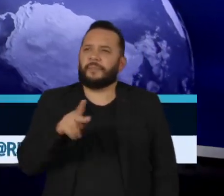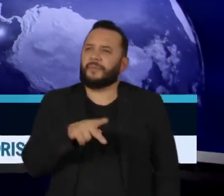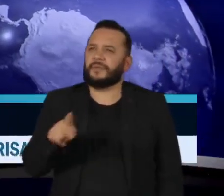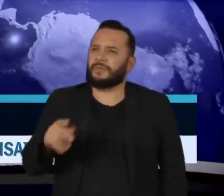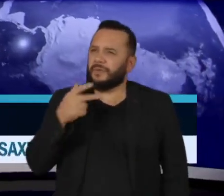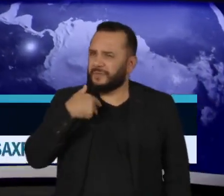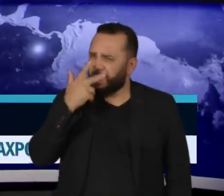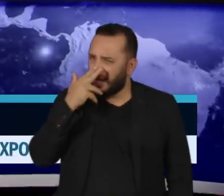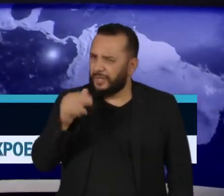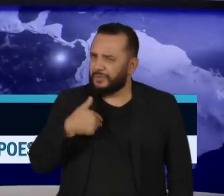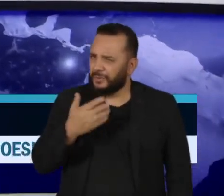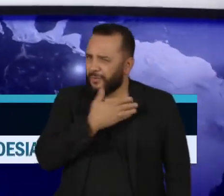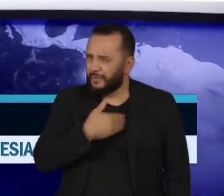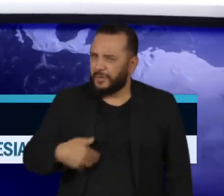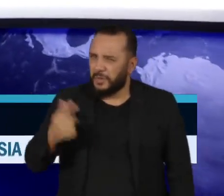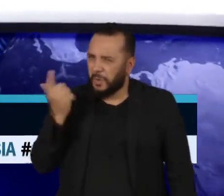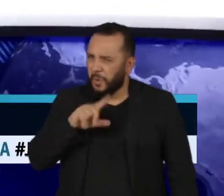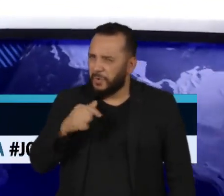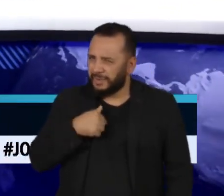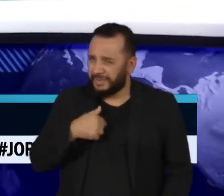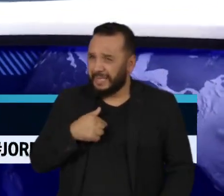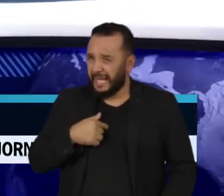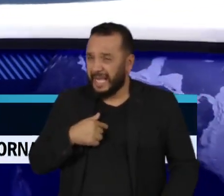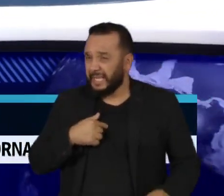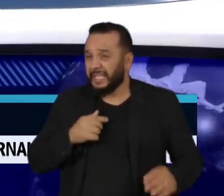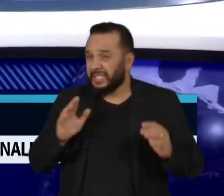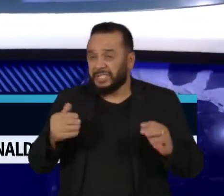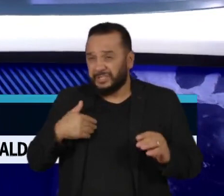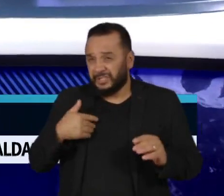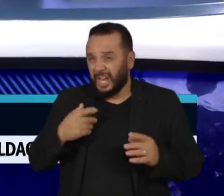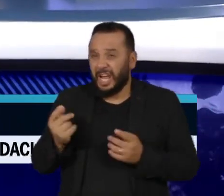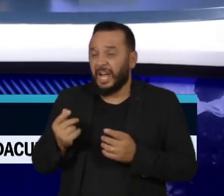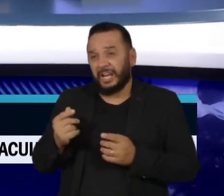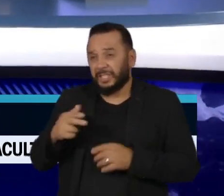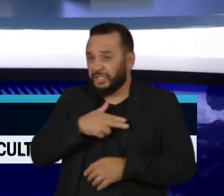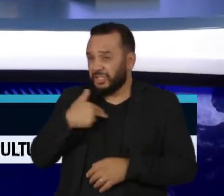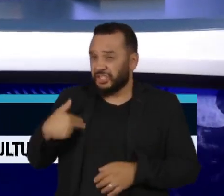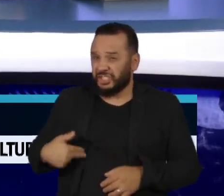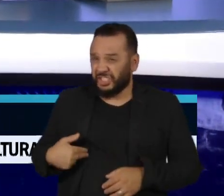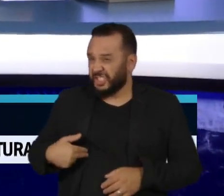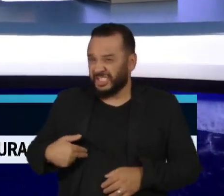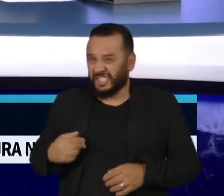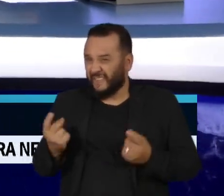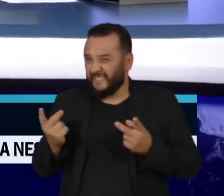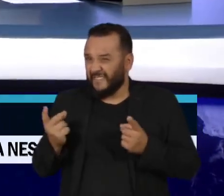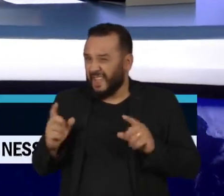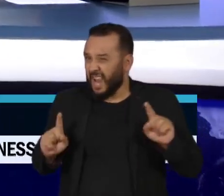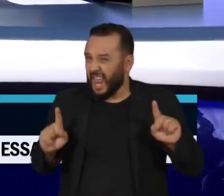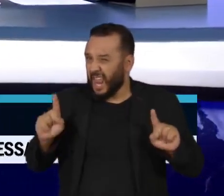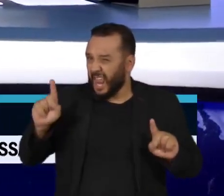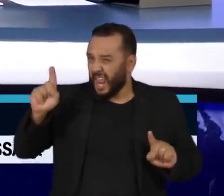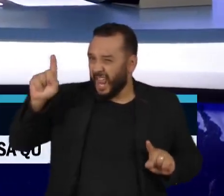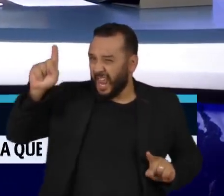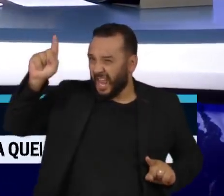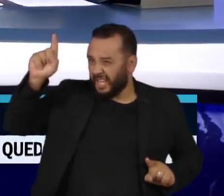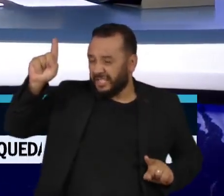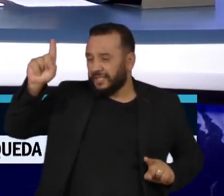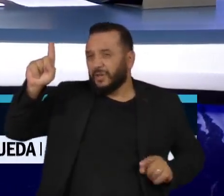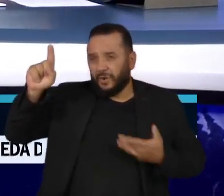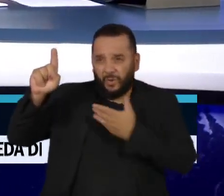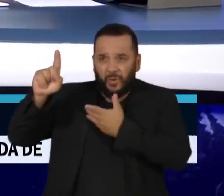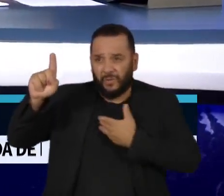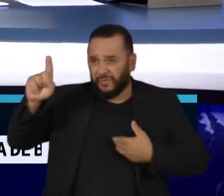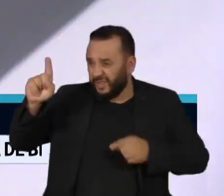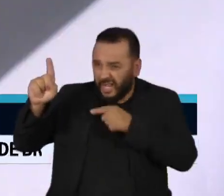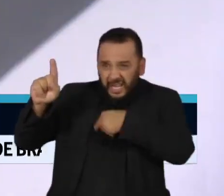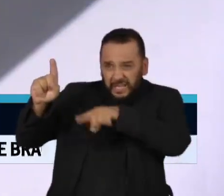conseguir combater a concorrência desleal de sites estrangeiros que sonegam? Quais podem ser os efeitos dessa